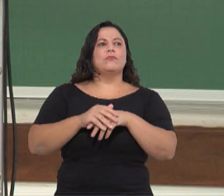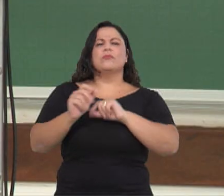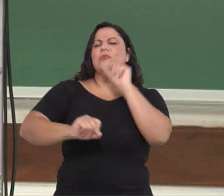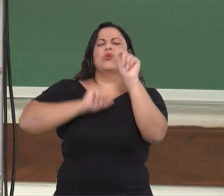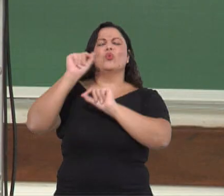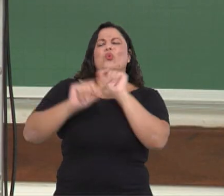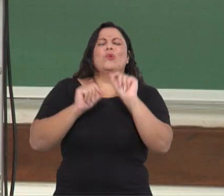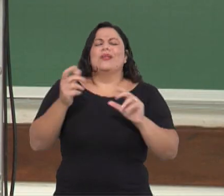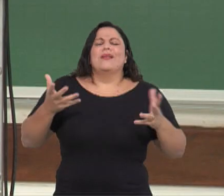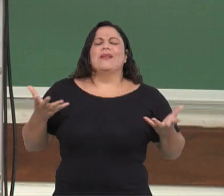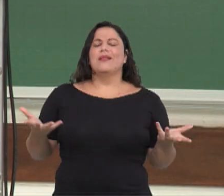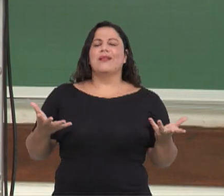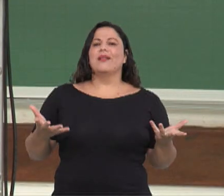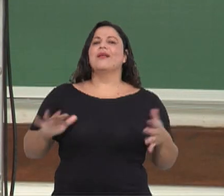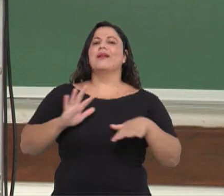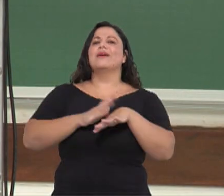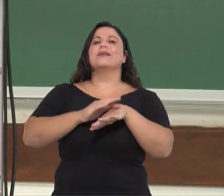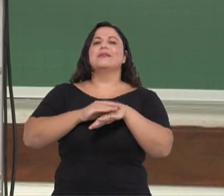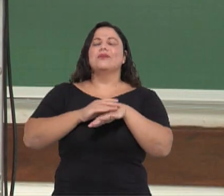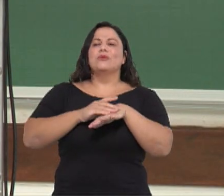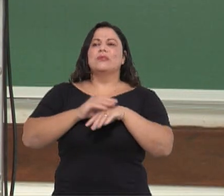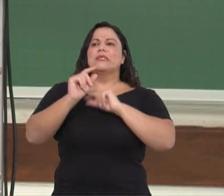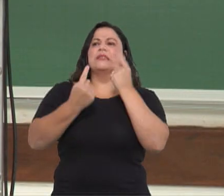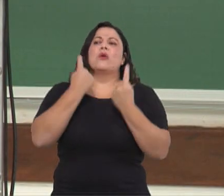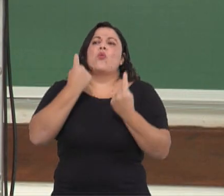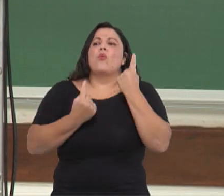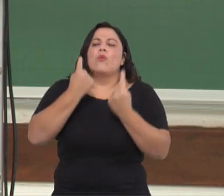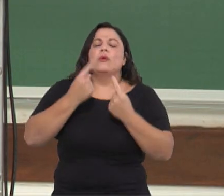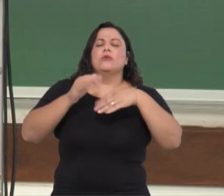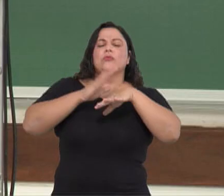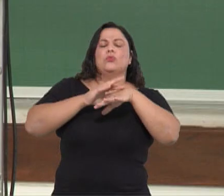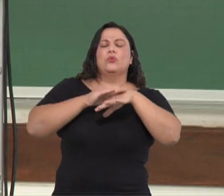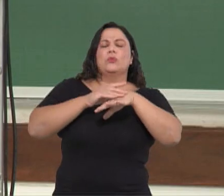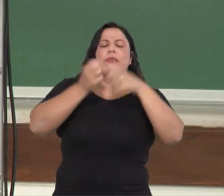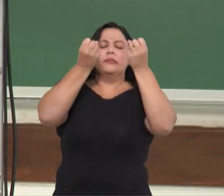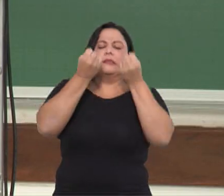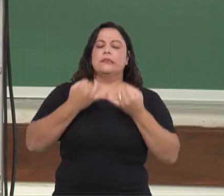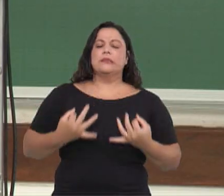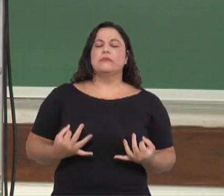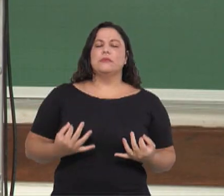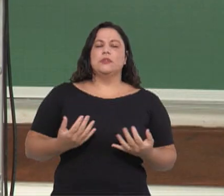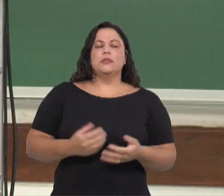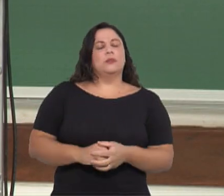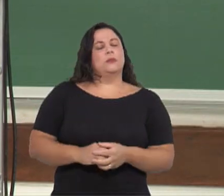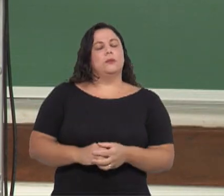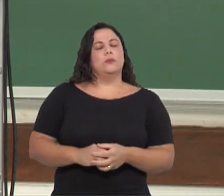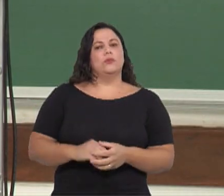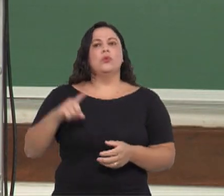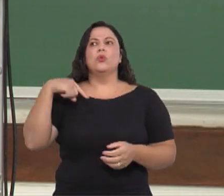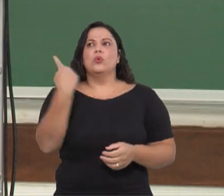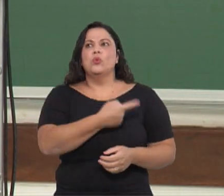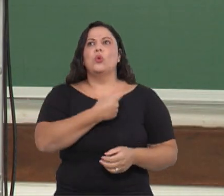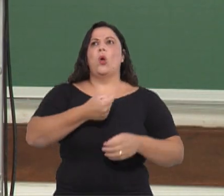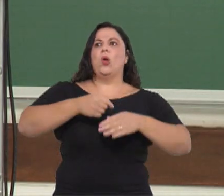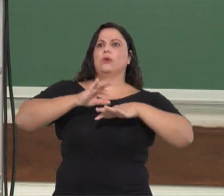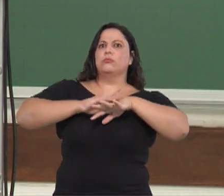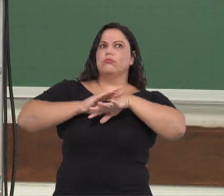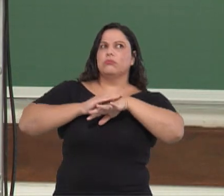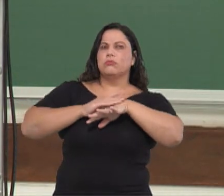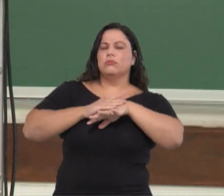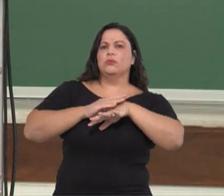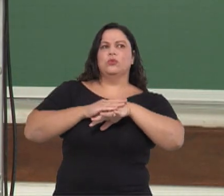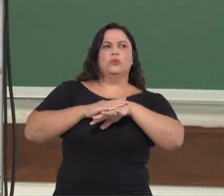que será que é essa doença? Qual doença que ele está querendo dizer? E nós estamos doentes. Está dizendo